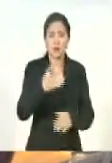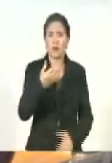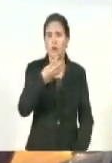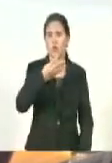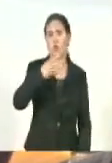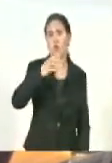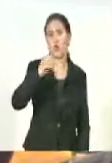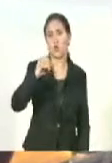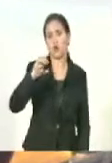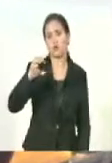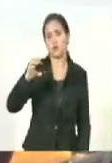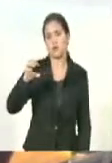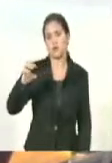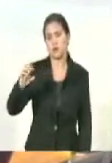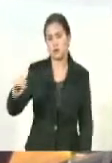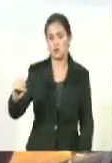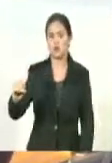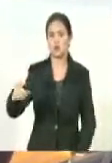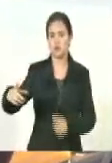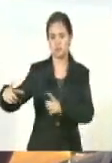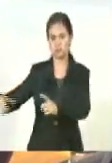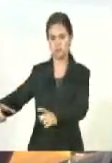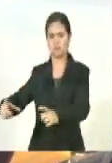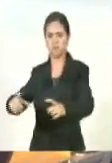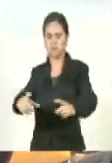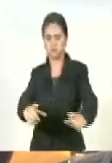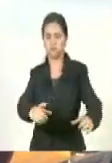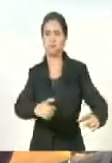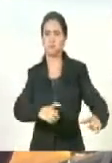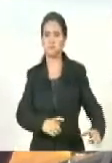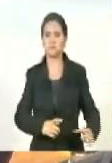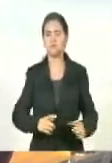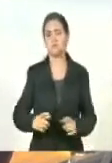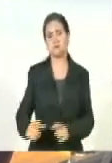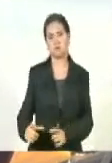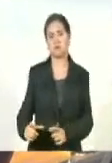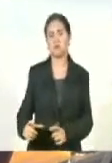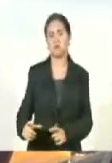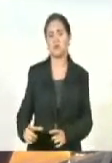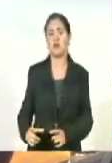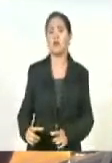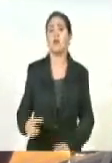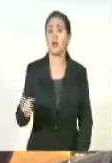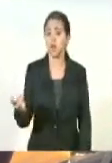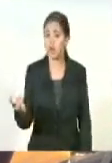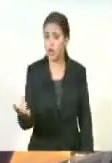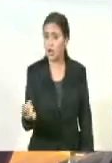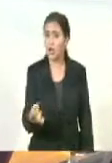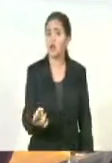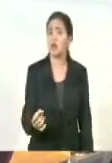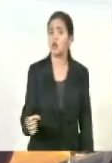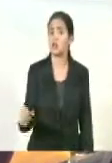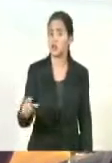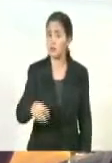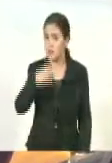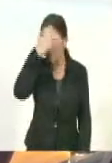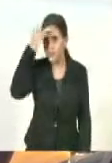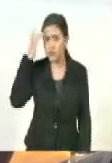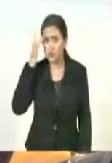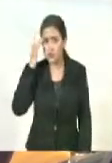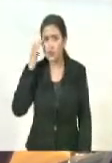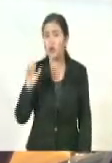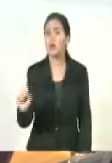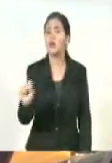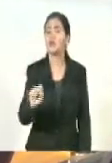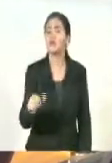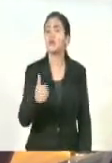e, para concluir, a renda de cada associado, dos 120 associados que